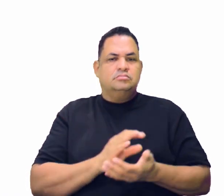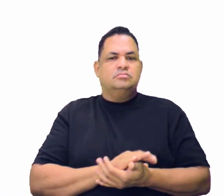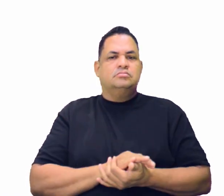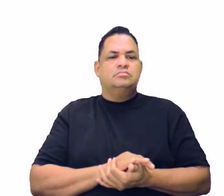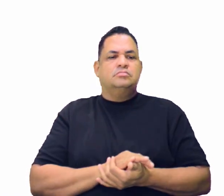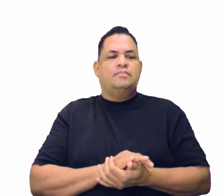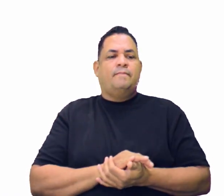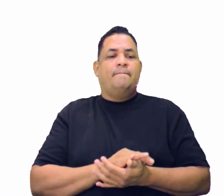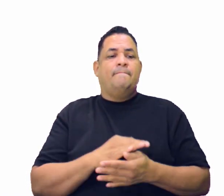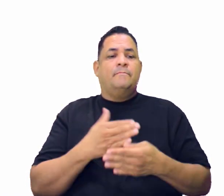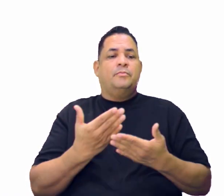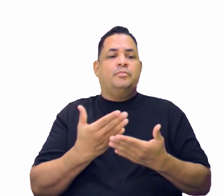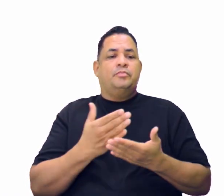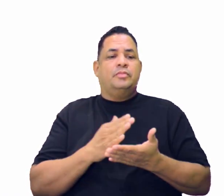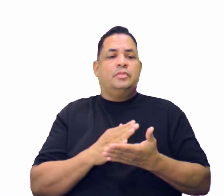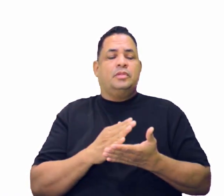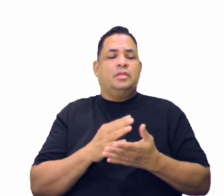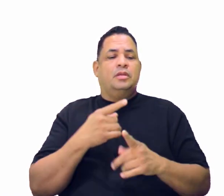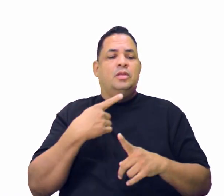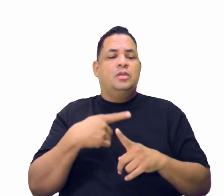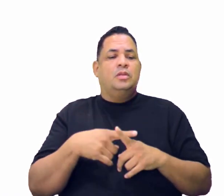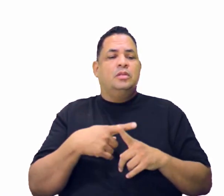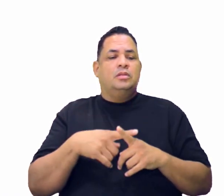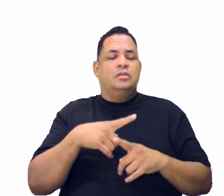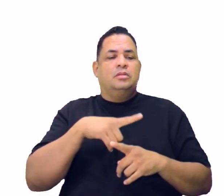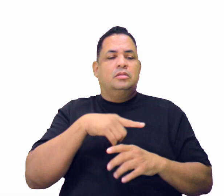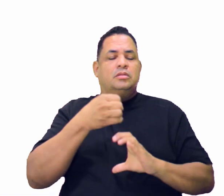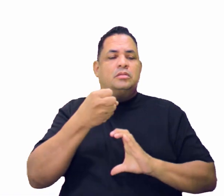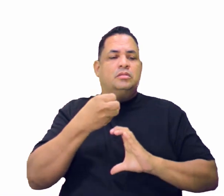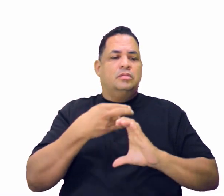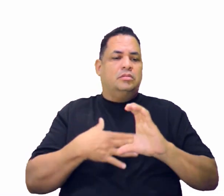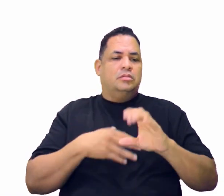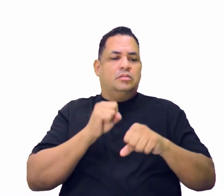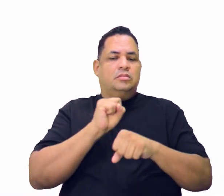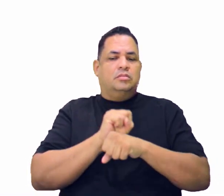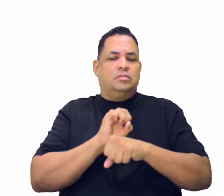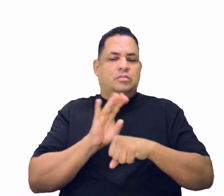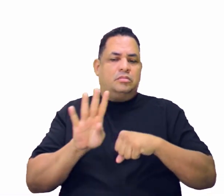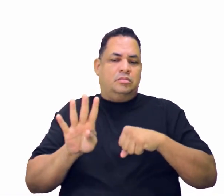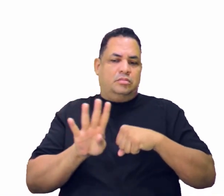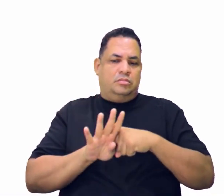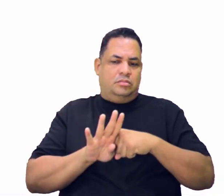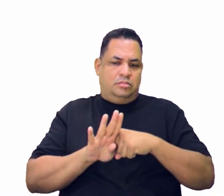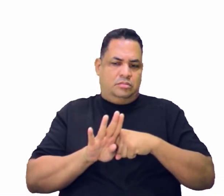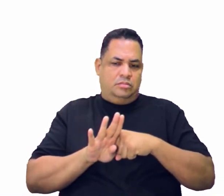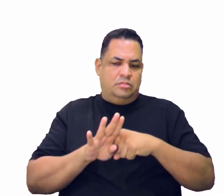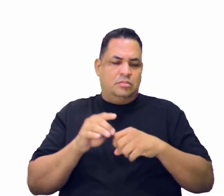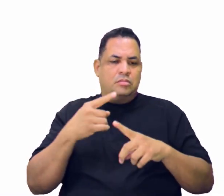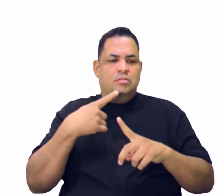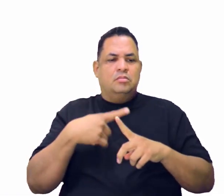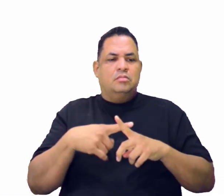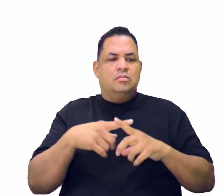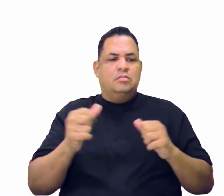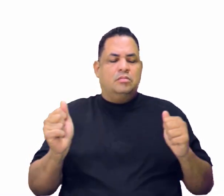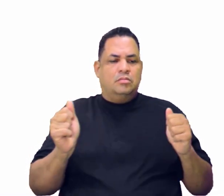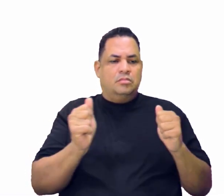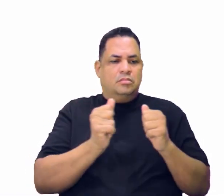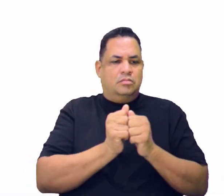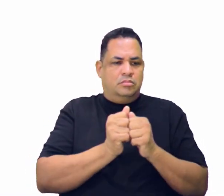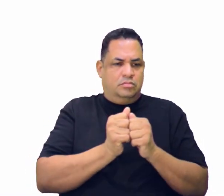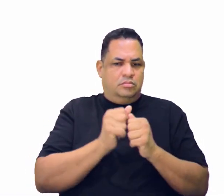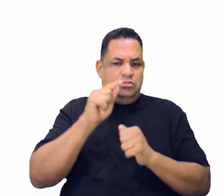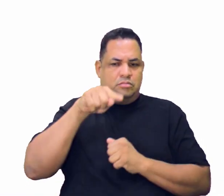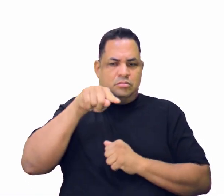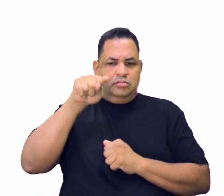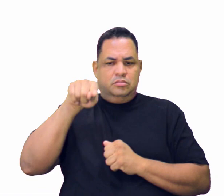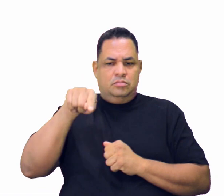determinando, o porquê teve função de substantivo. Porquê junto com o